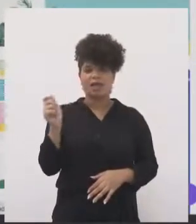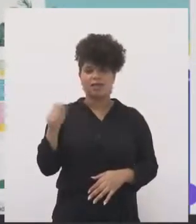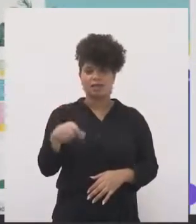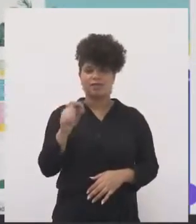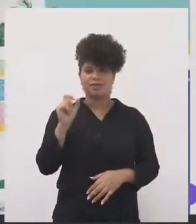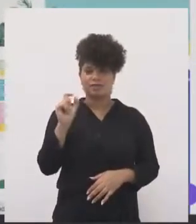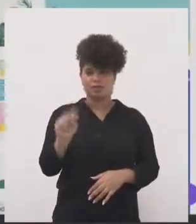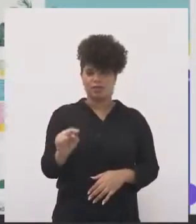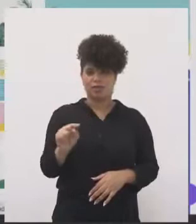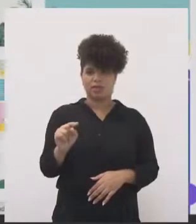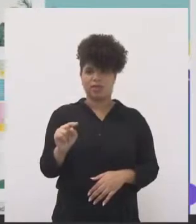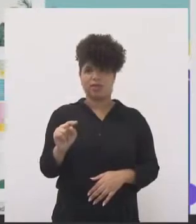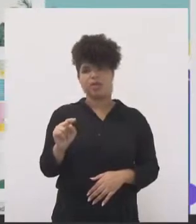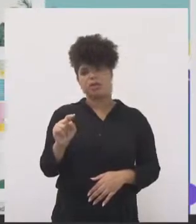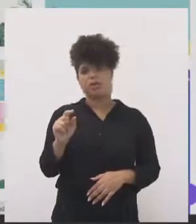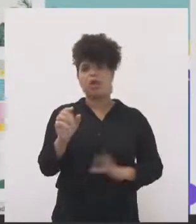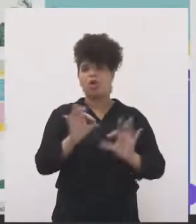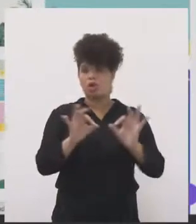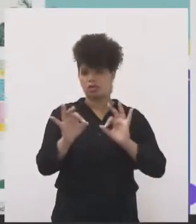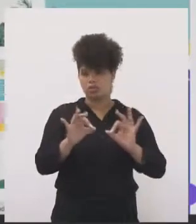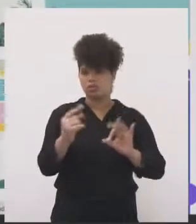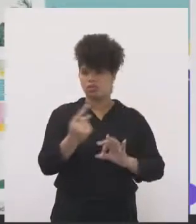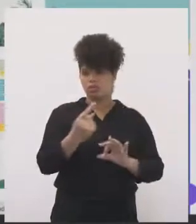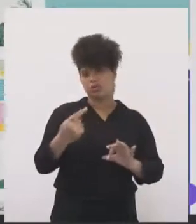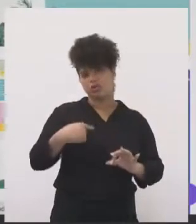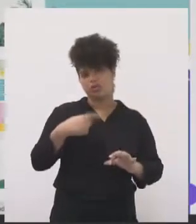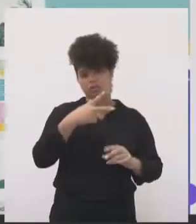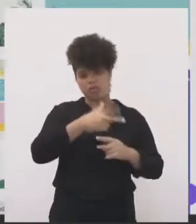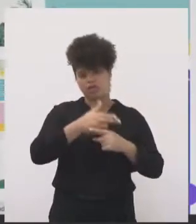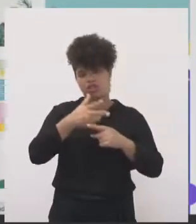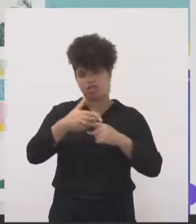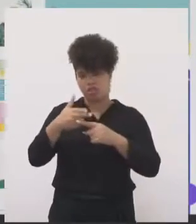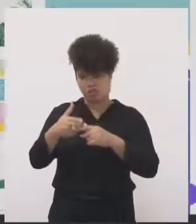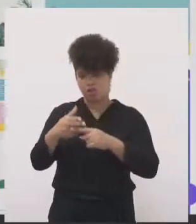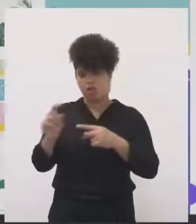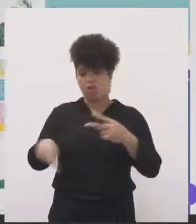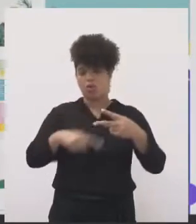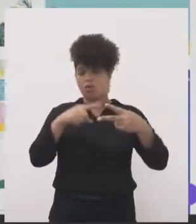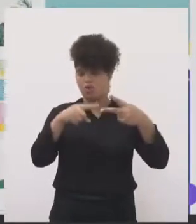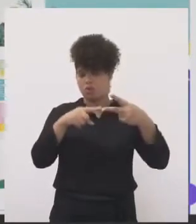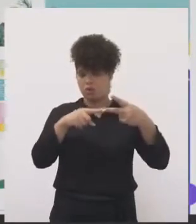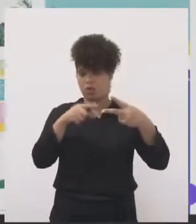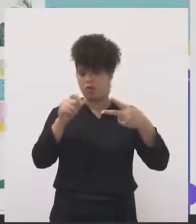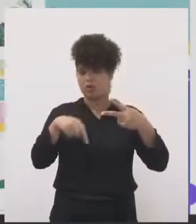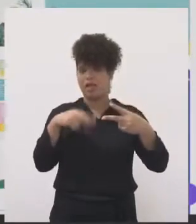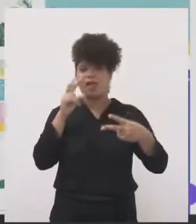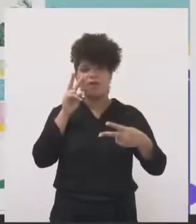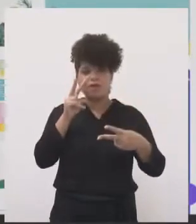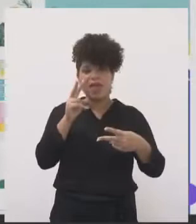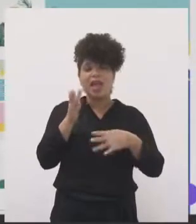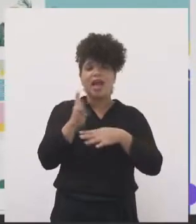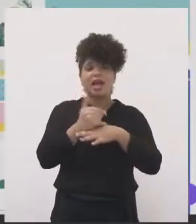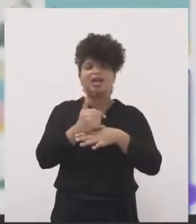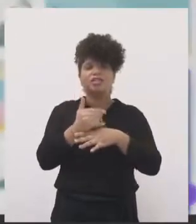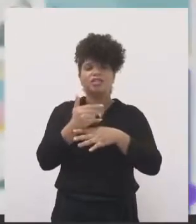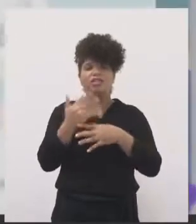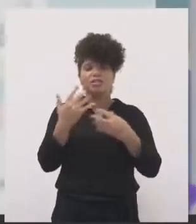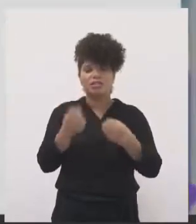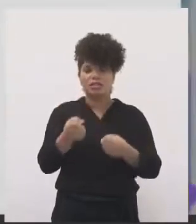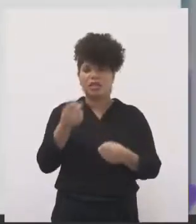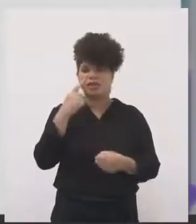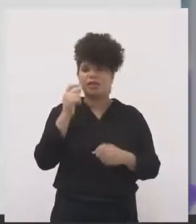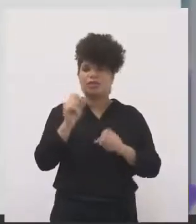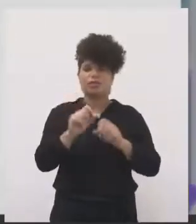em pré-personalizar, vai abrir o editor para eu personalizar o template. Se eu clicar em pré-visualizar, eu consigo só ter